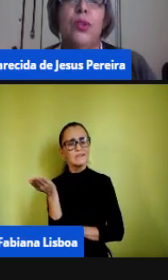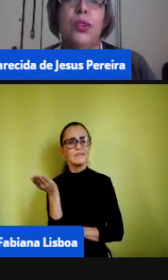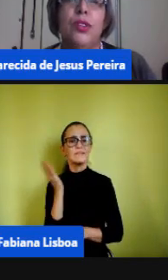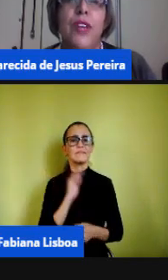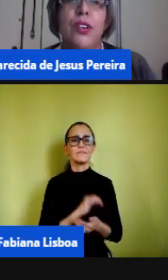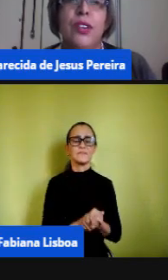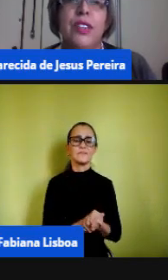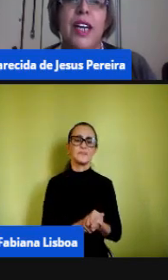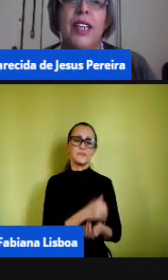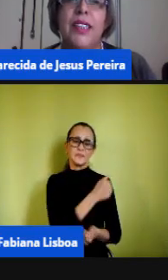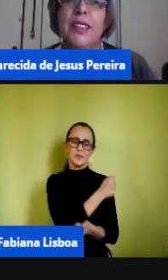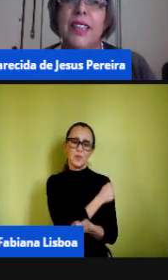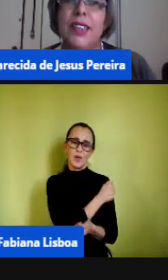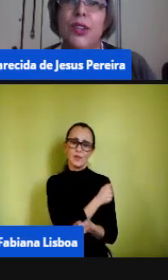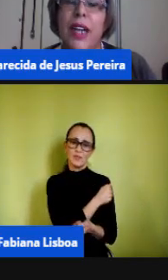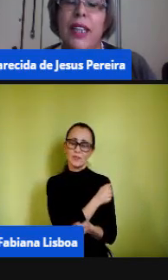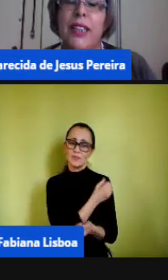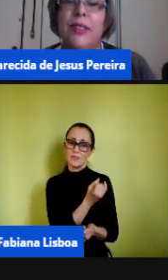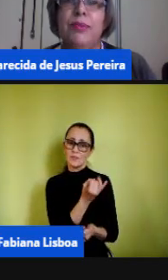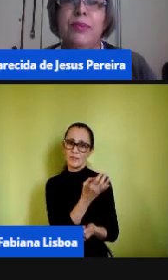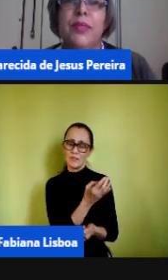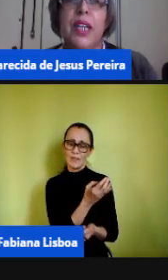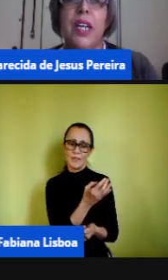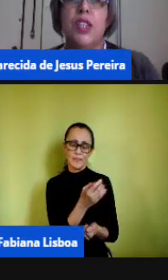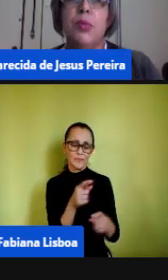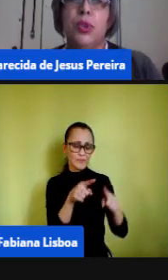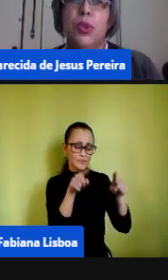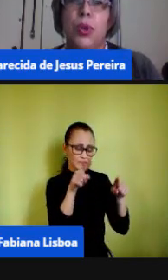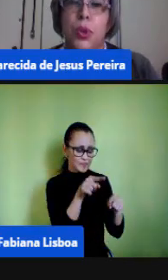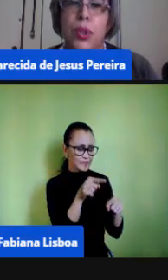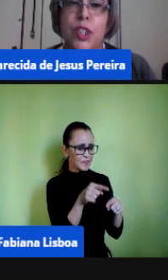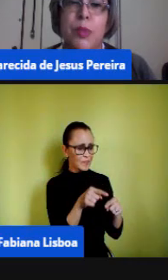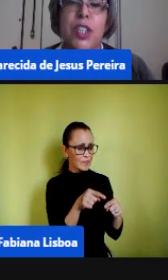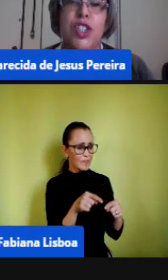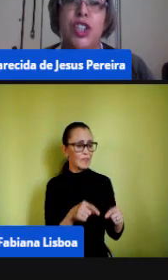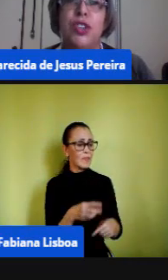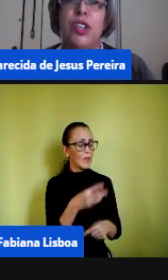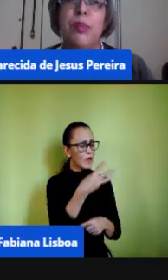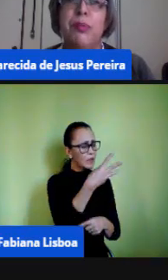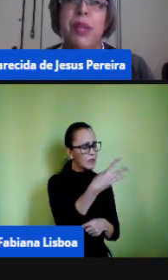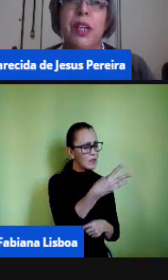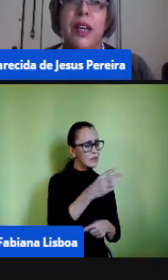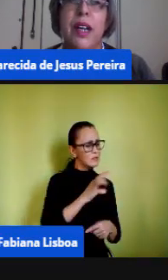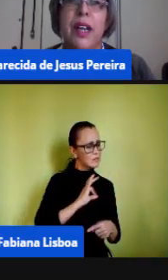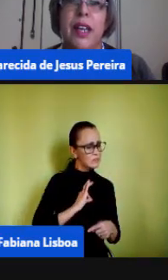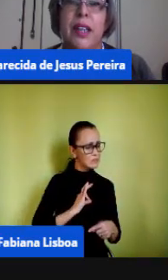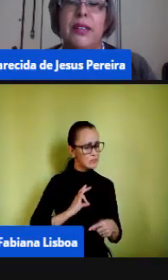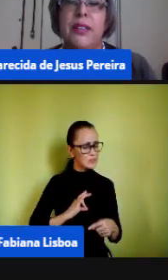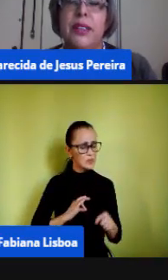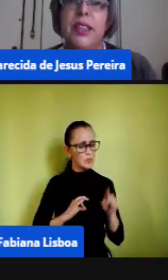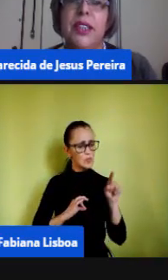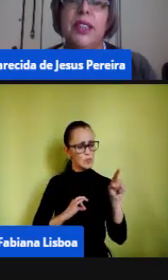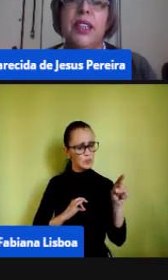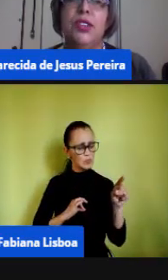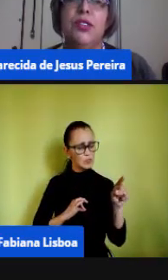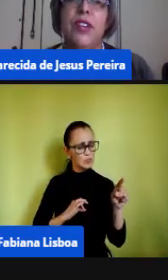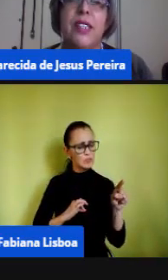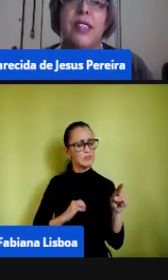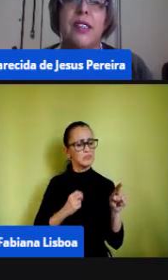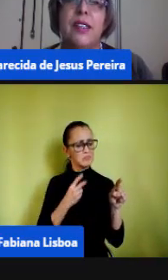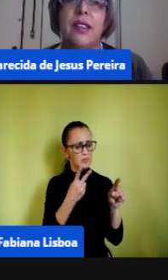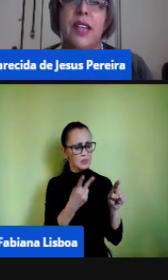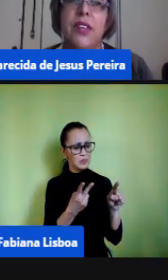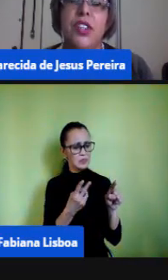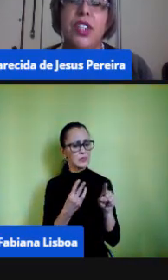O aluno vai contar na toalha 3 botões partindo da primeira carreira. Tanto